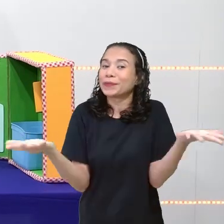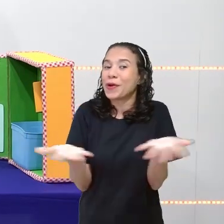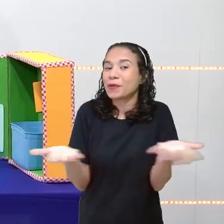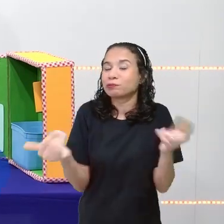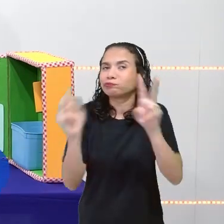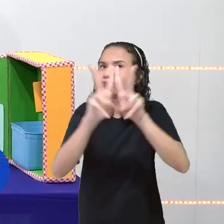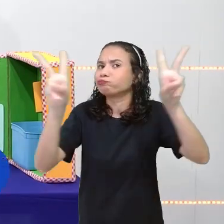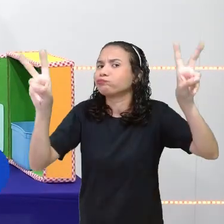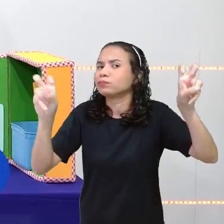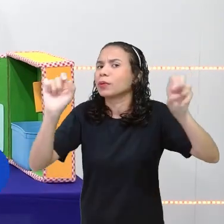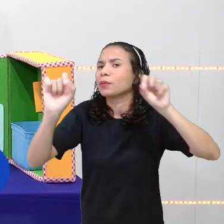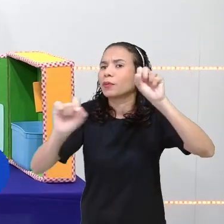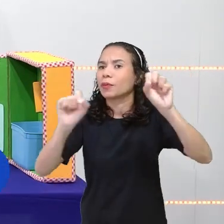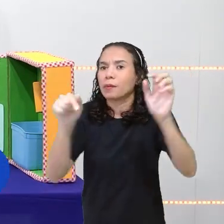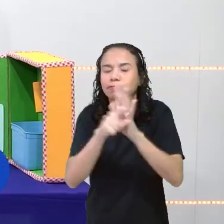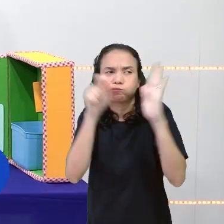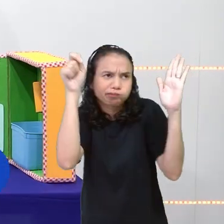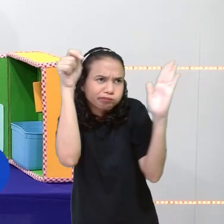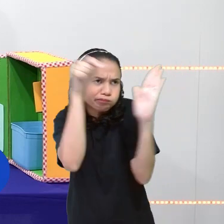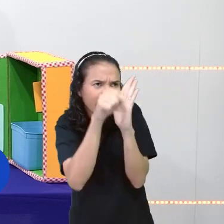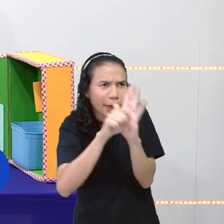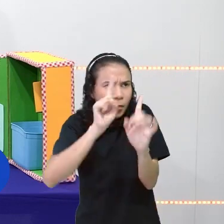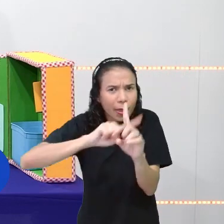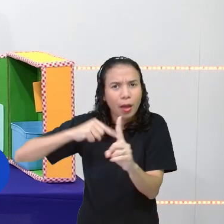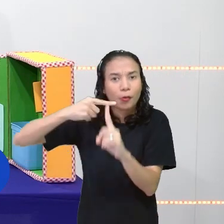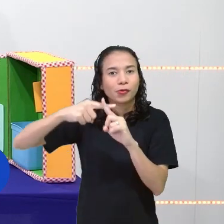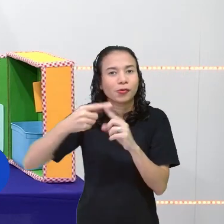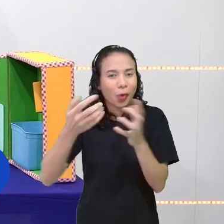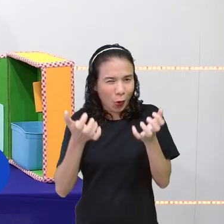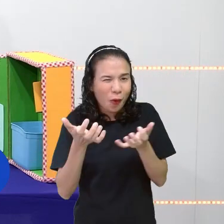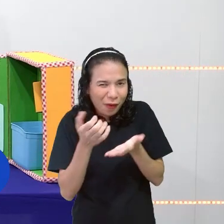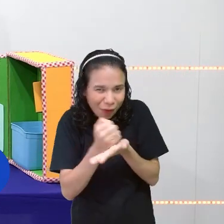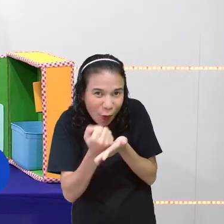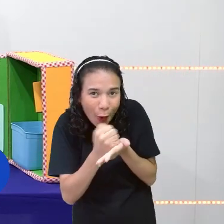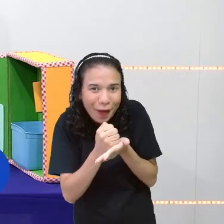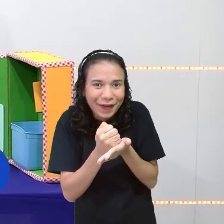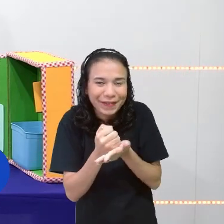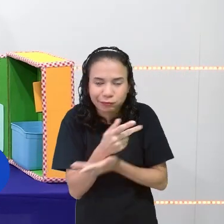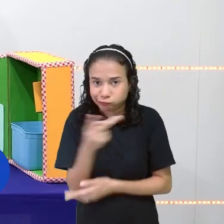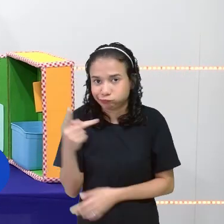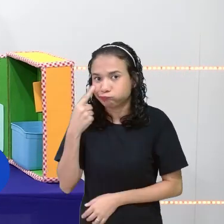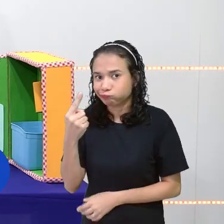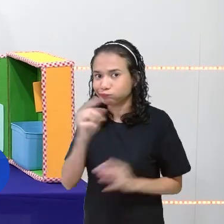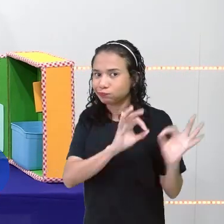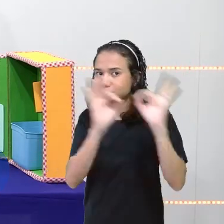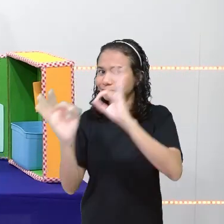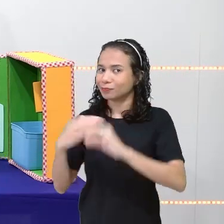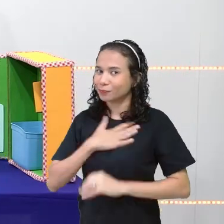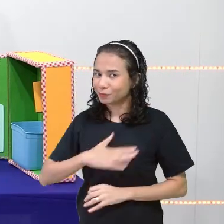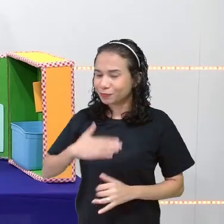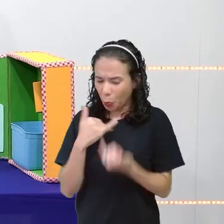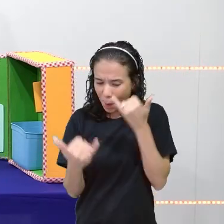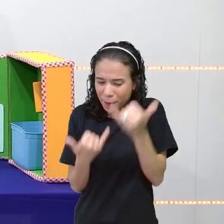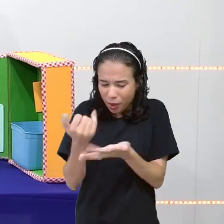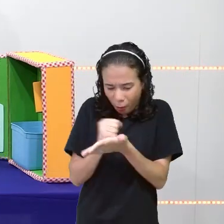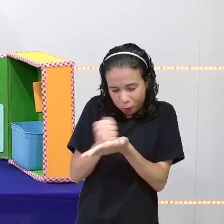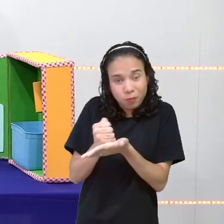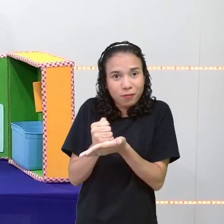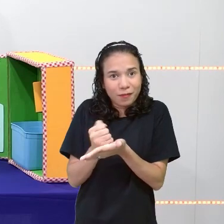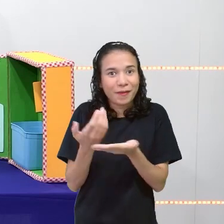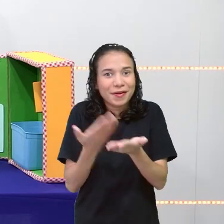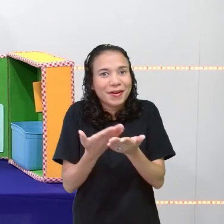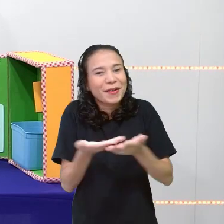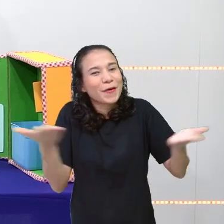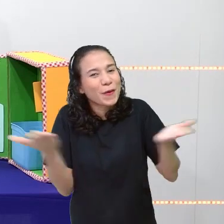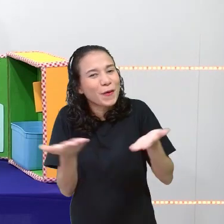E o tema é quiz da adição. Quem aí gosta de jogar? Você que está nos assistindo gosta de jogar? Hum, pois é, na aula